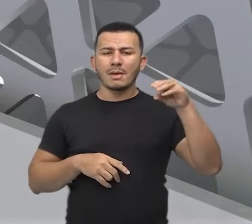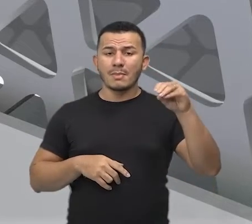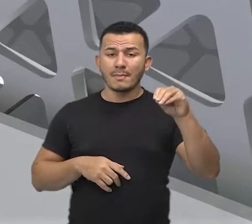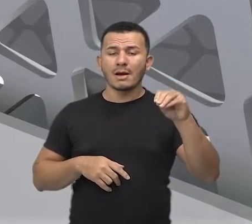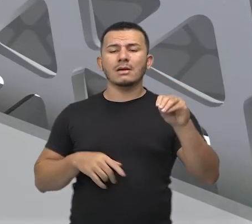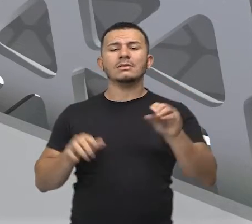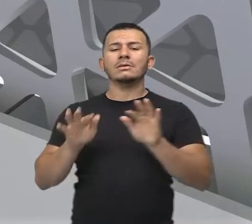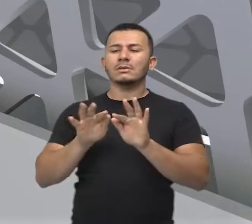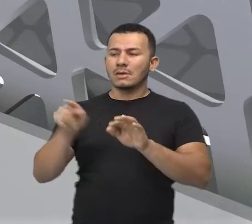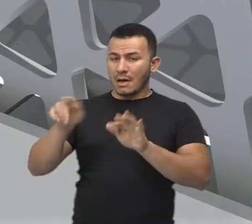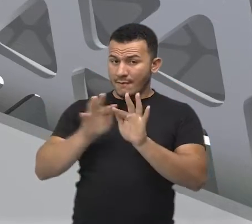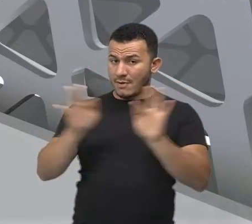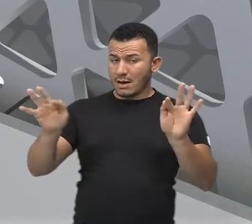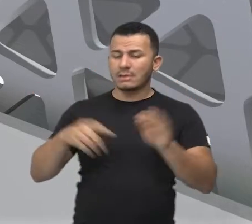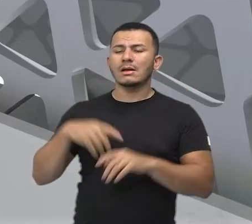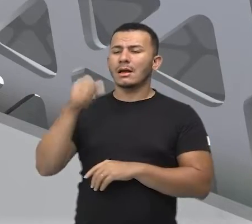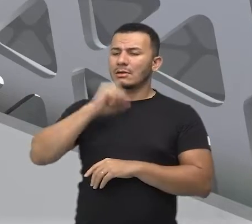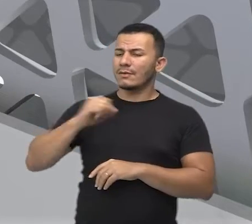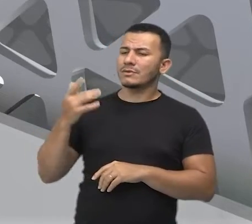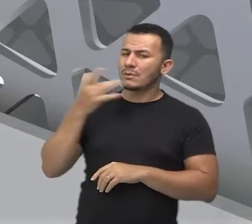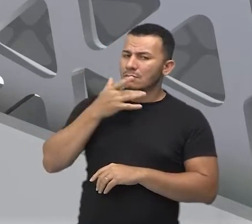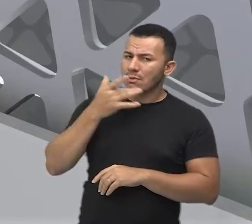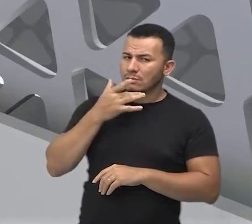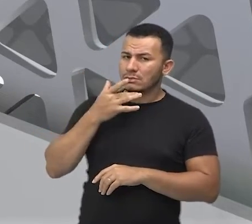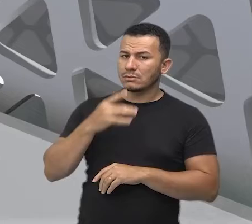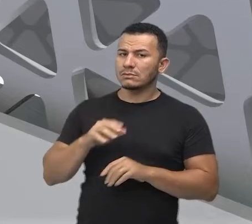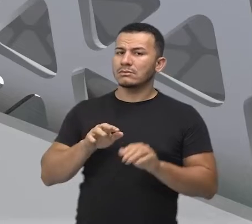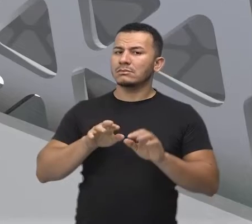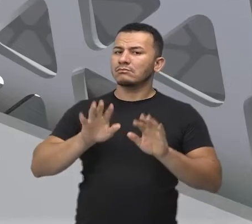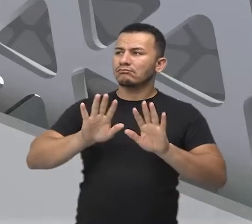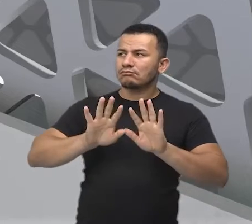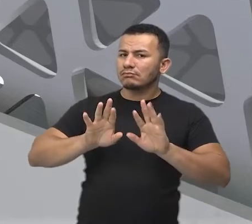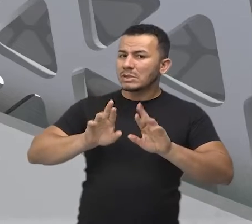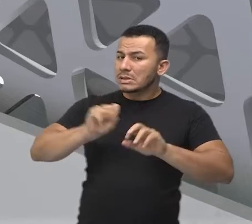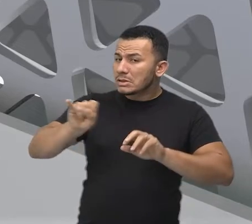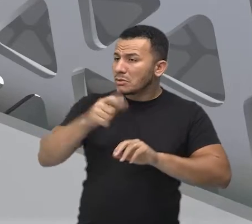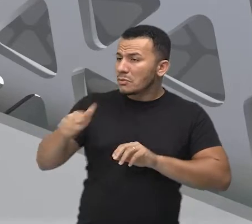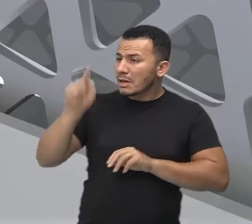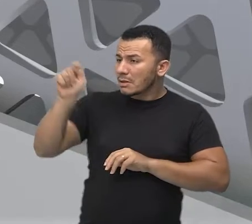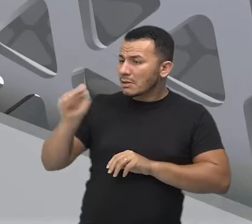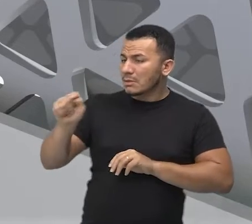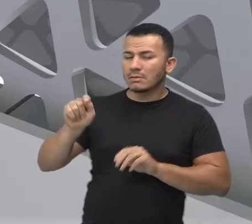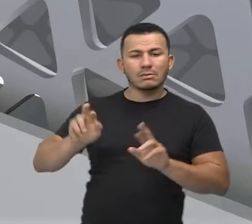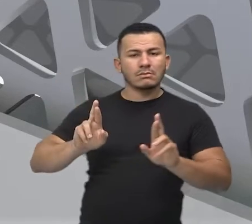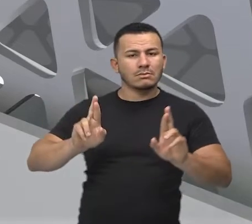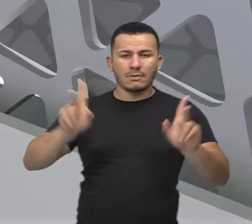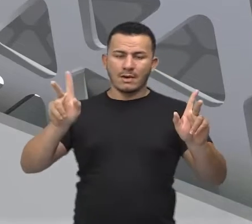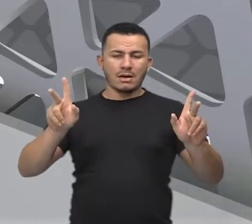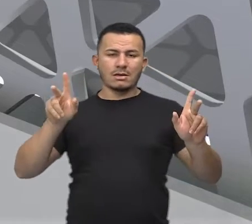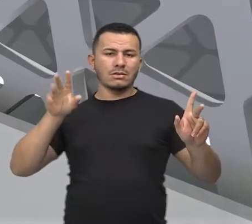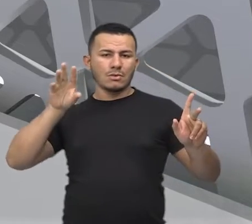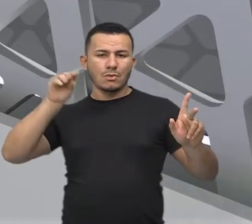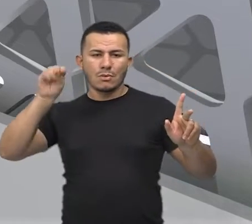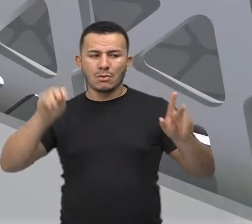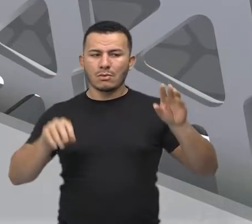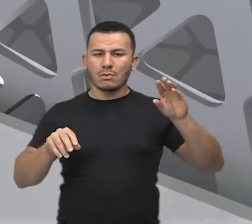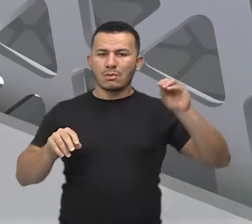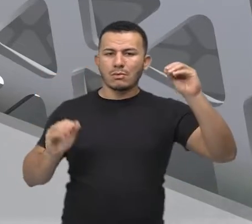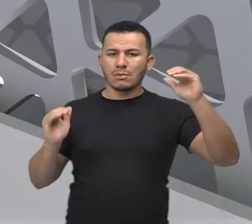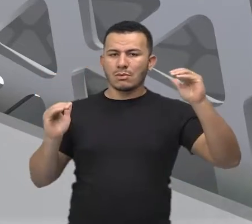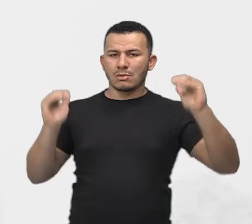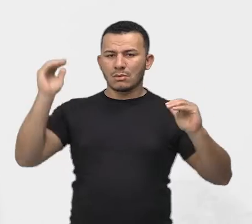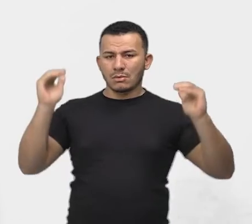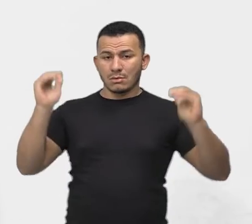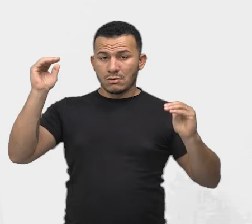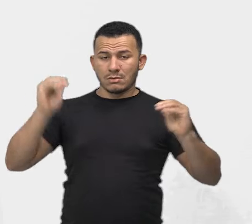uma diferença para a gente nesta frase, ok? Outro tipo de frase que nós temos na nossa língua, vamos